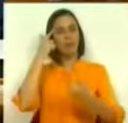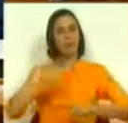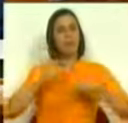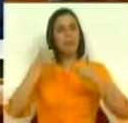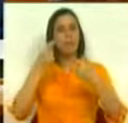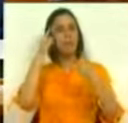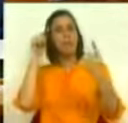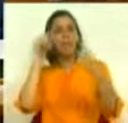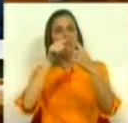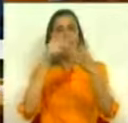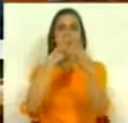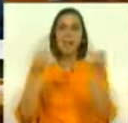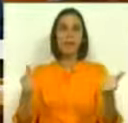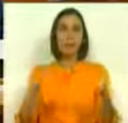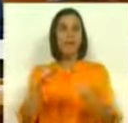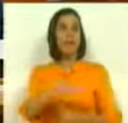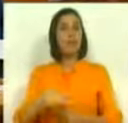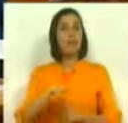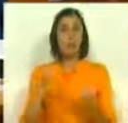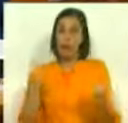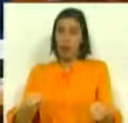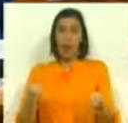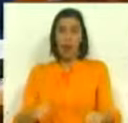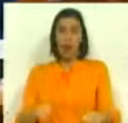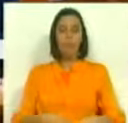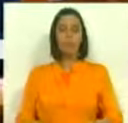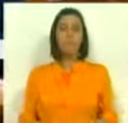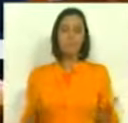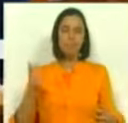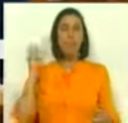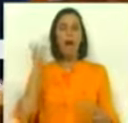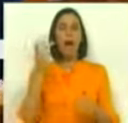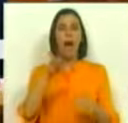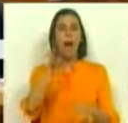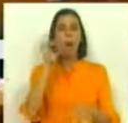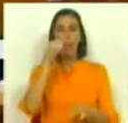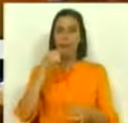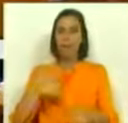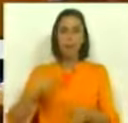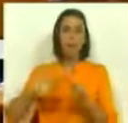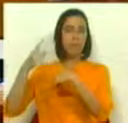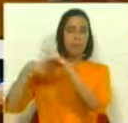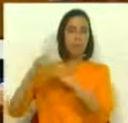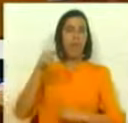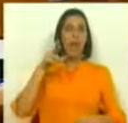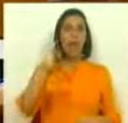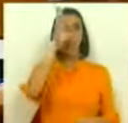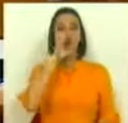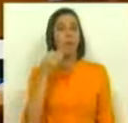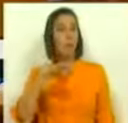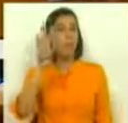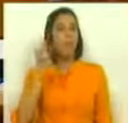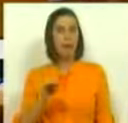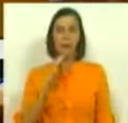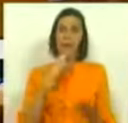sociedade num propósito de resolver a situação existente. Anos de opções erradas dos anteriores governos do